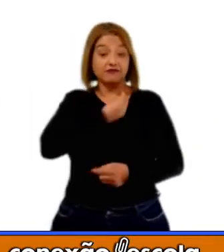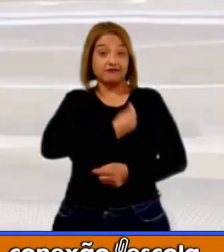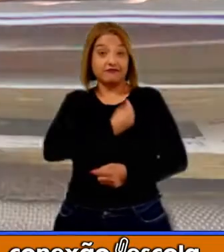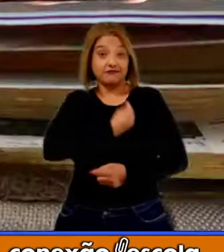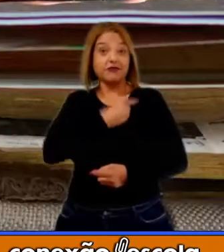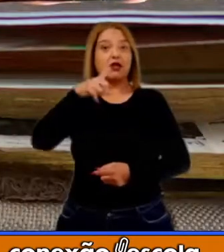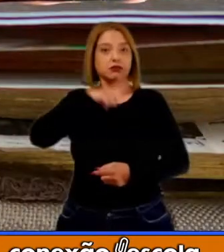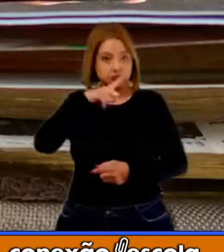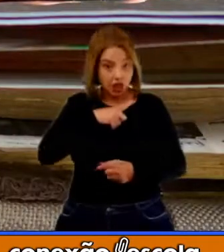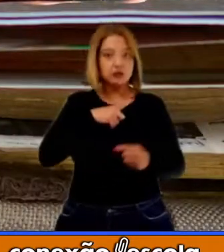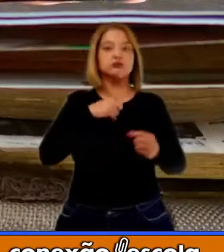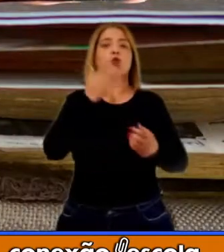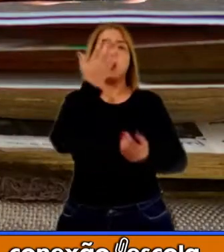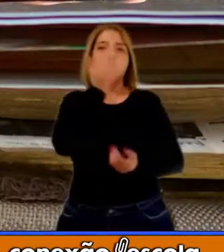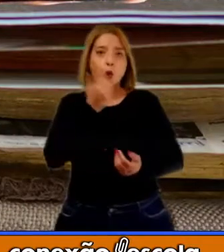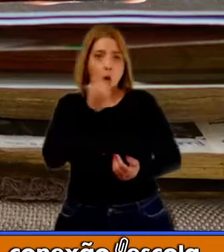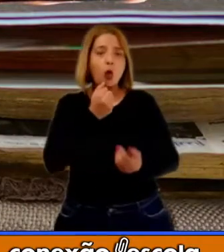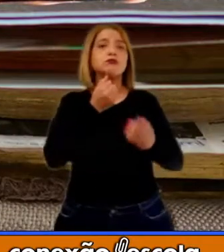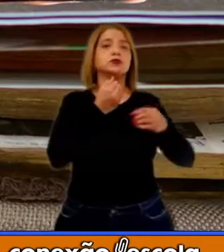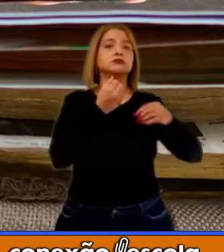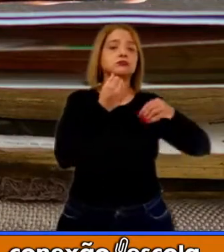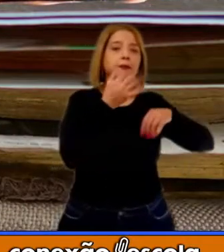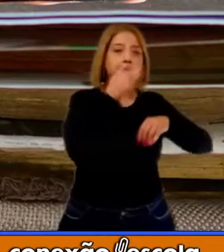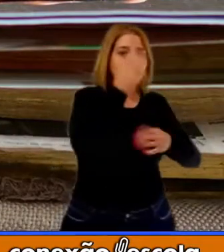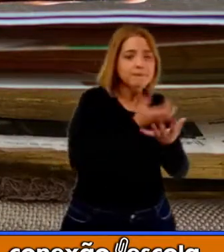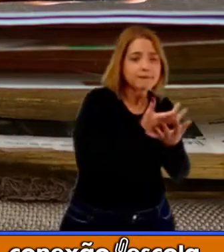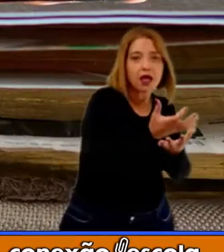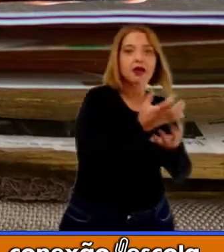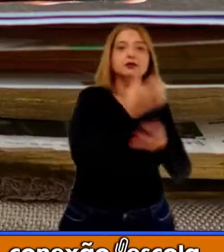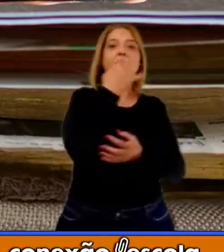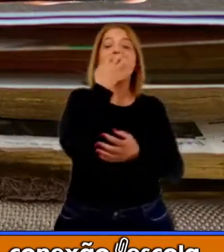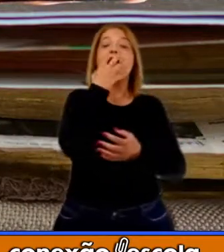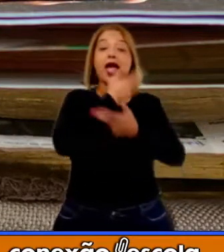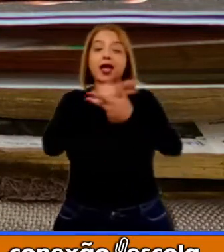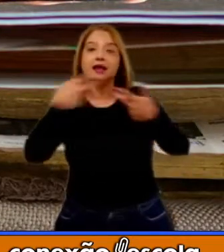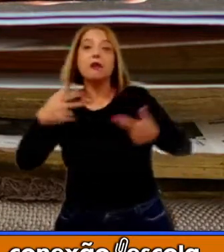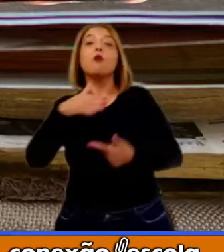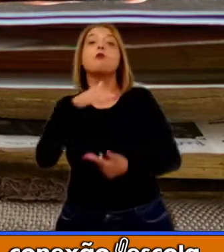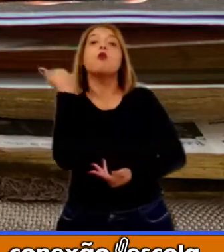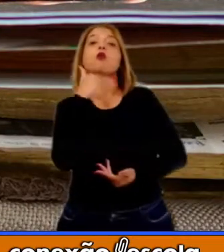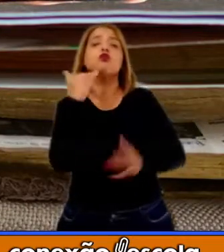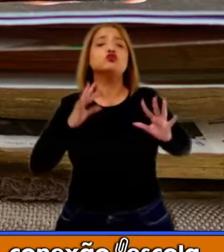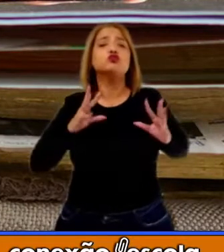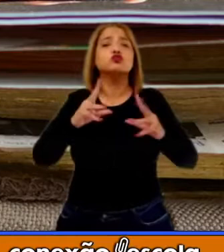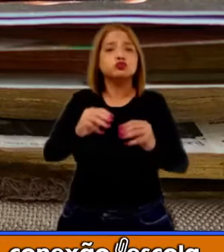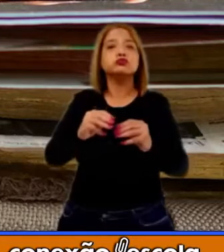que se alimentam de plantas e animais mortos. Seguindo.